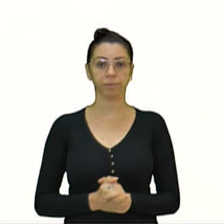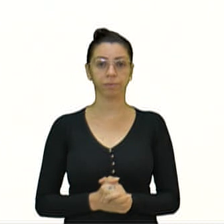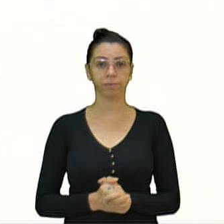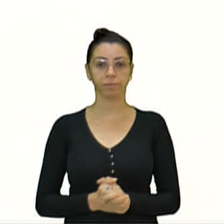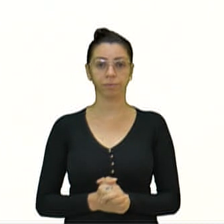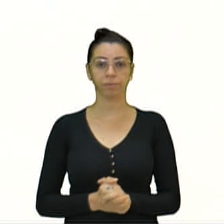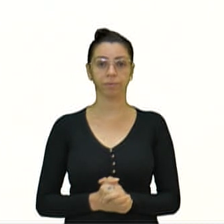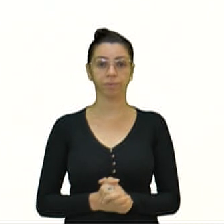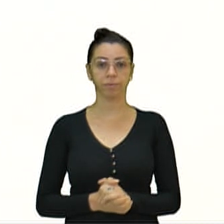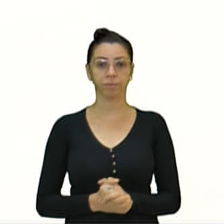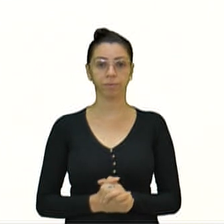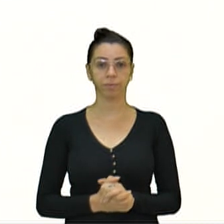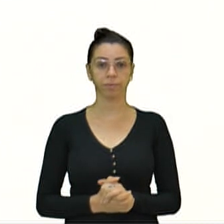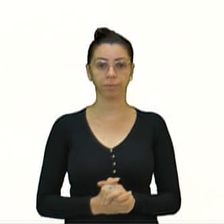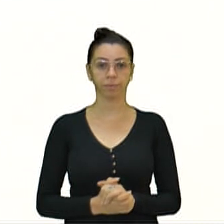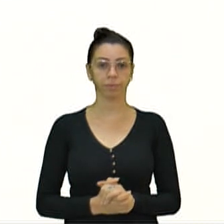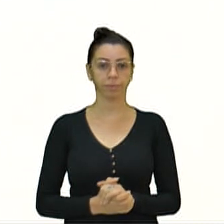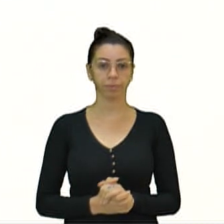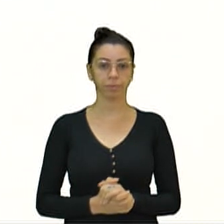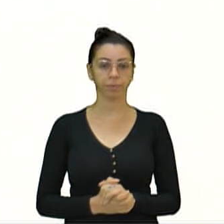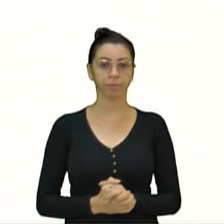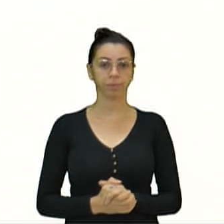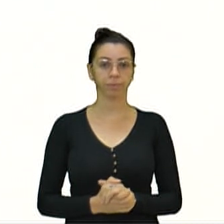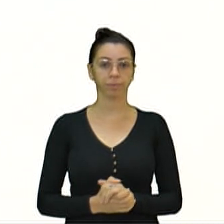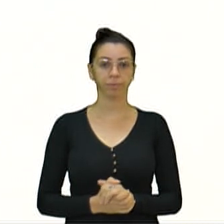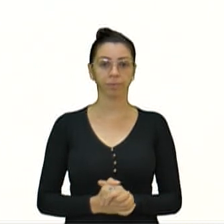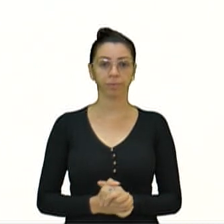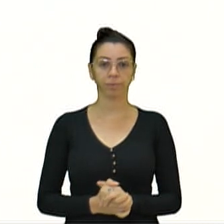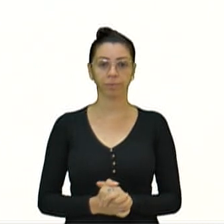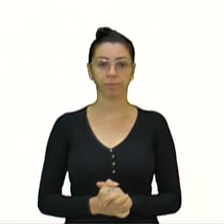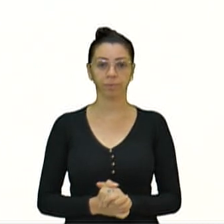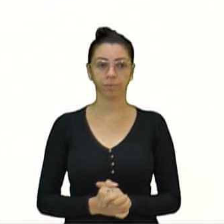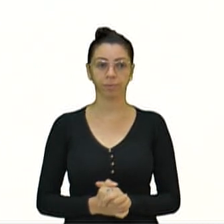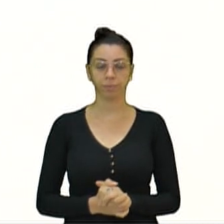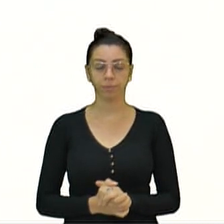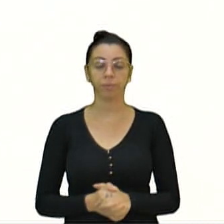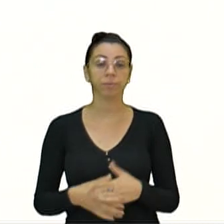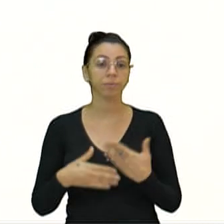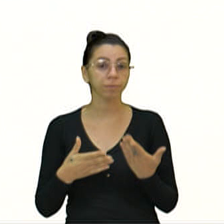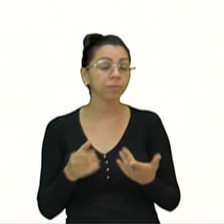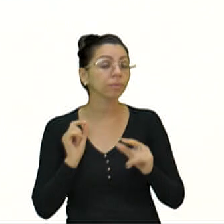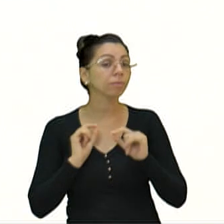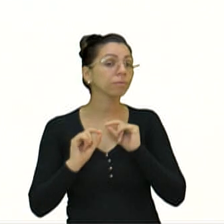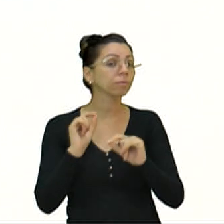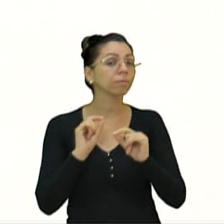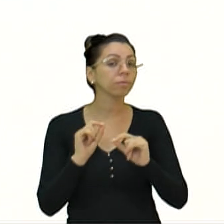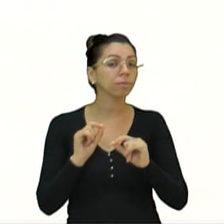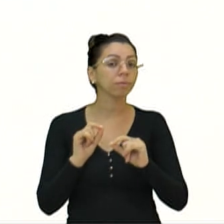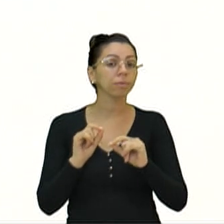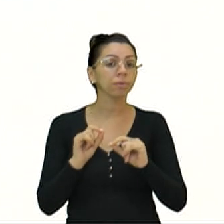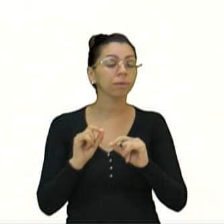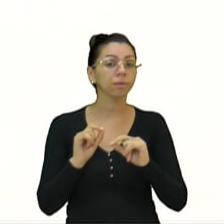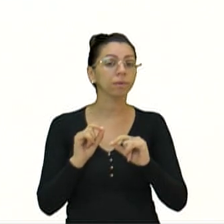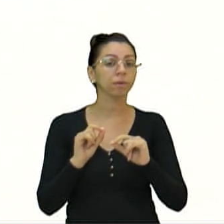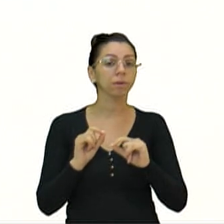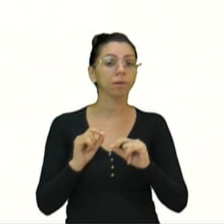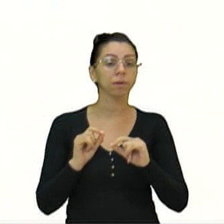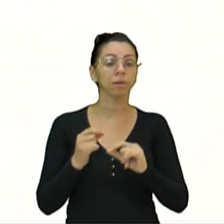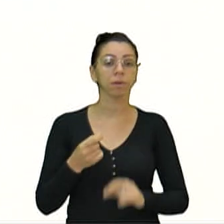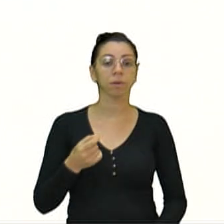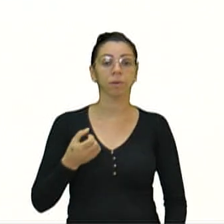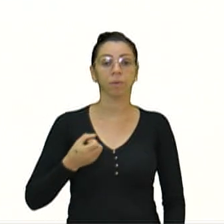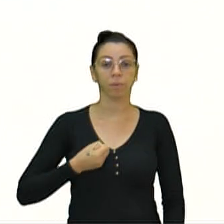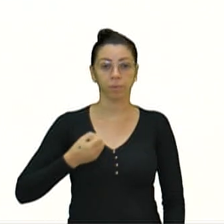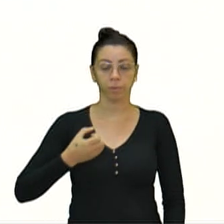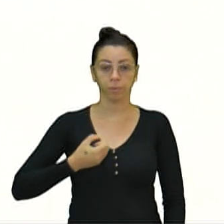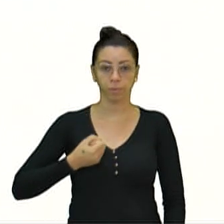advertising according to the DSM Group website. É para vocês poderem enumerar na ordem aqui qual é a forma,